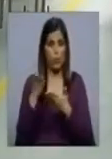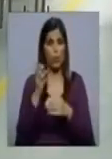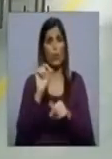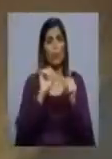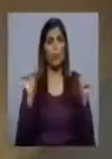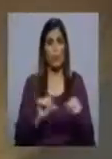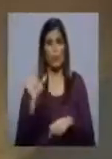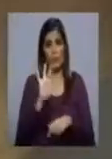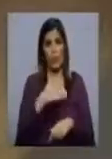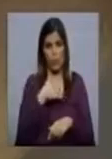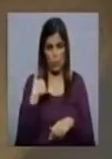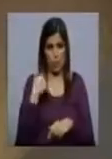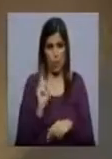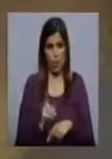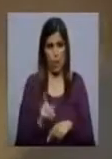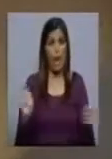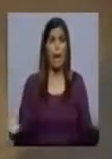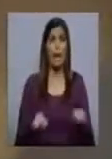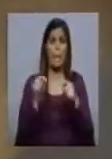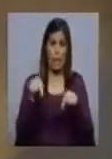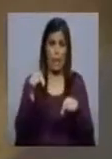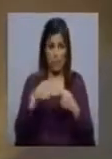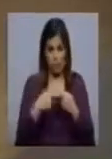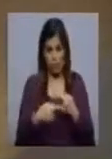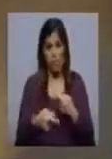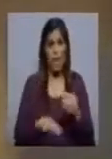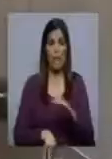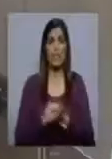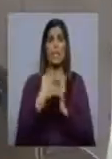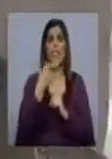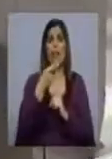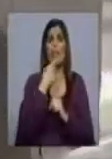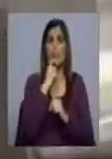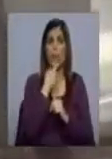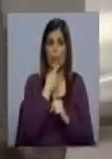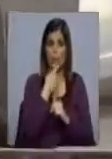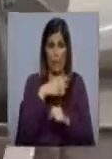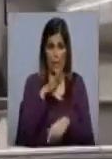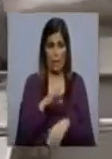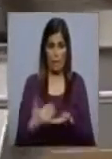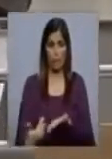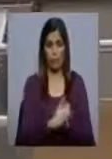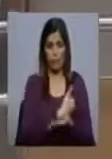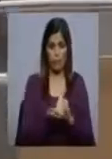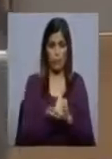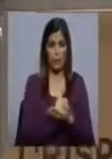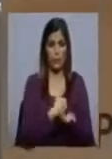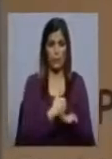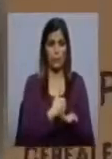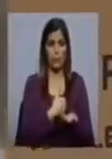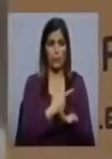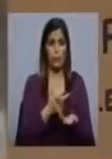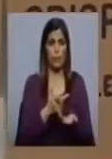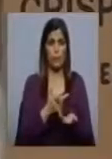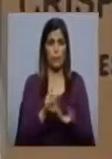saúde com isso esta campanha vai decorrer até o dia dezenove de abril o que se pretende angariar de um